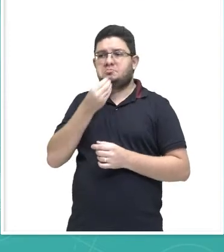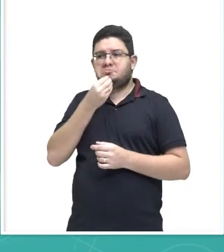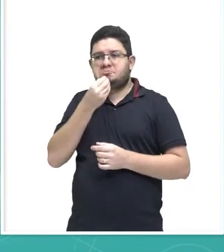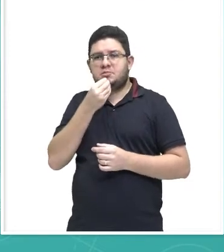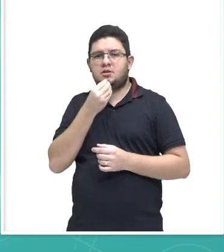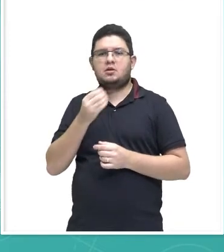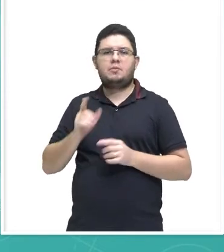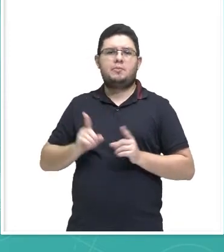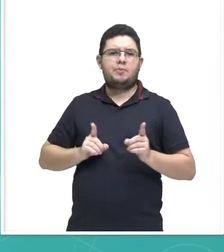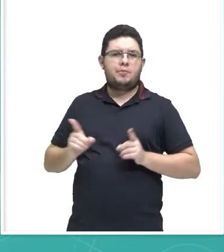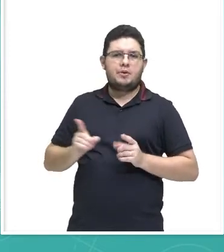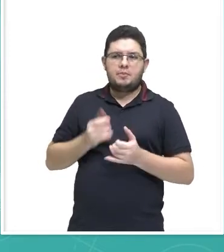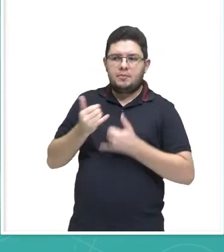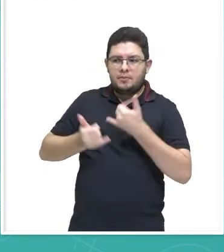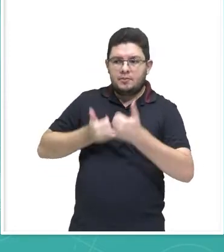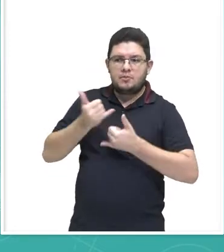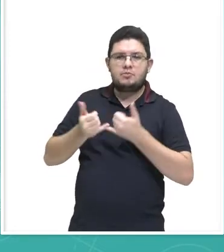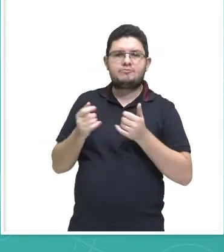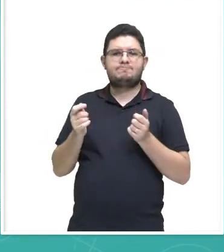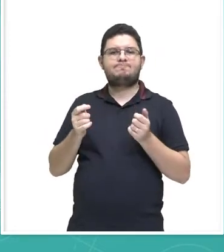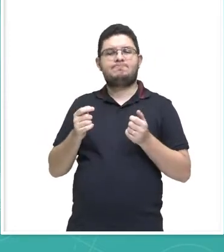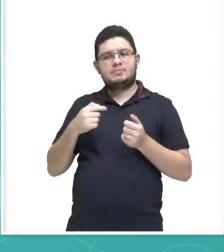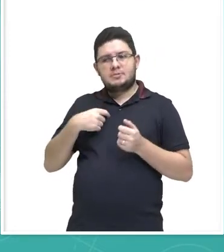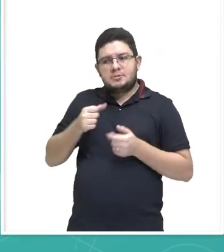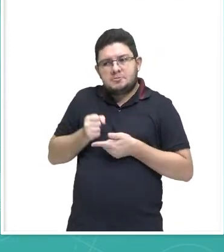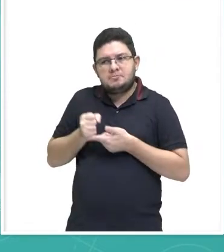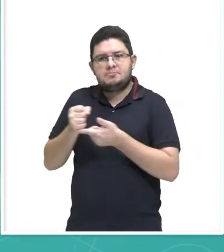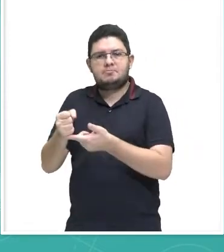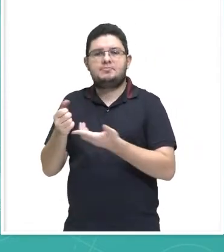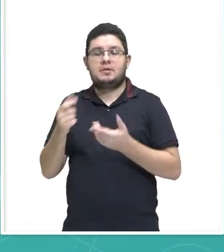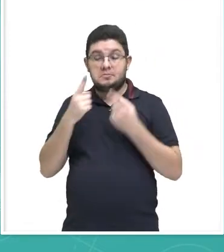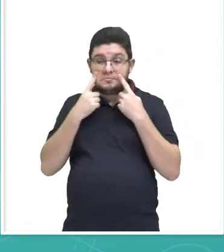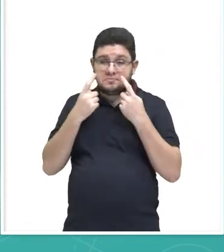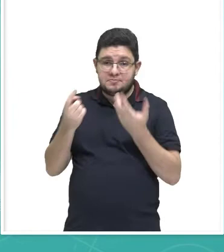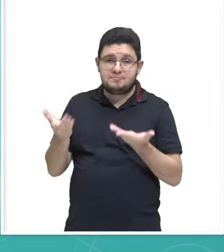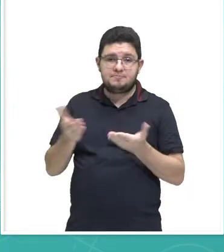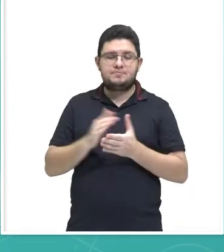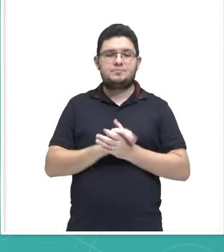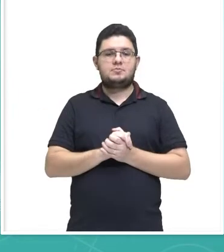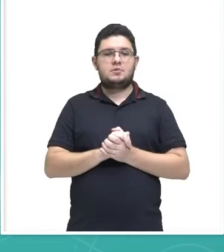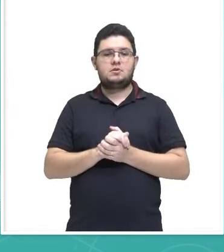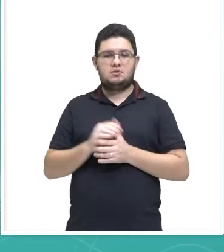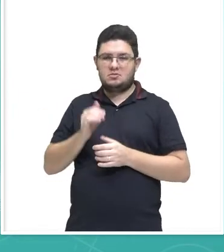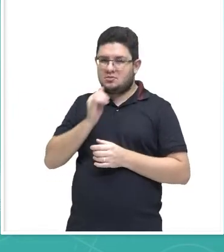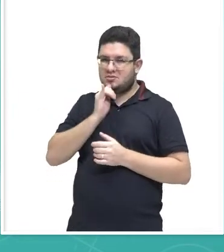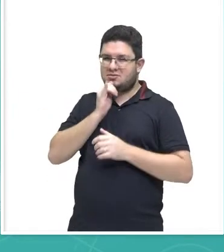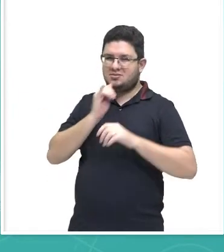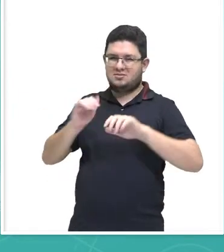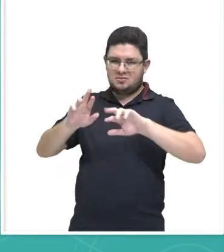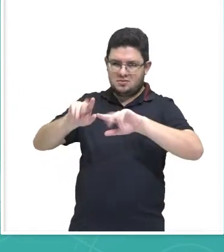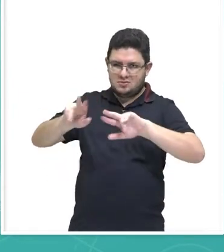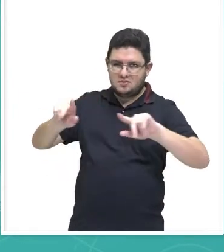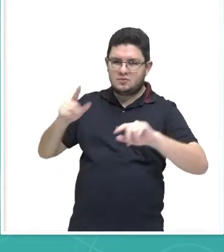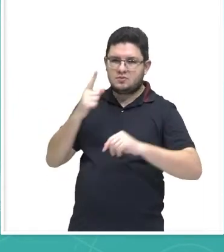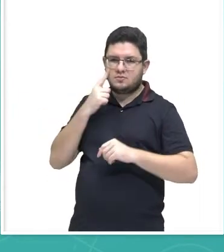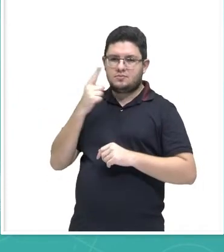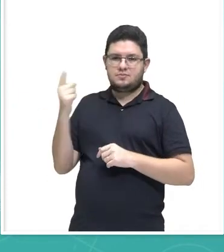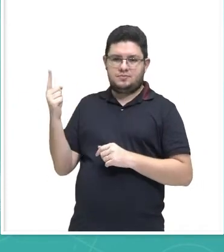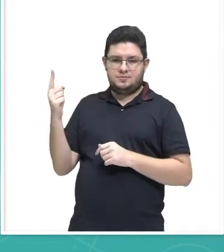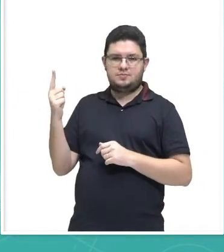primos, numa gincana, então é bem interessante. Então esses aqui são alguns tipos de jogos